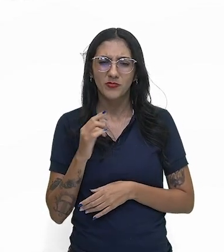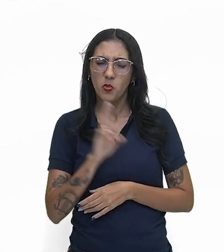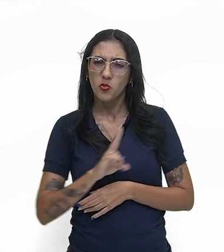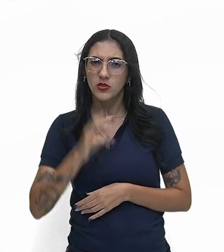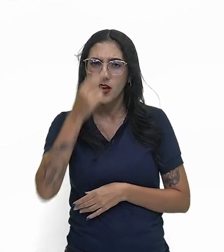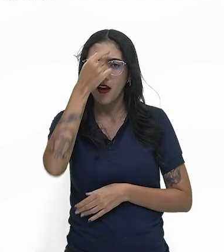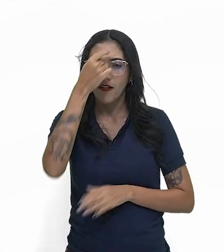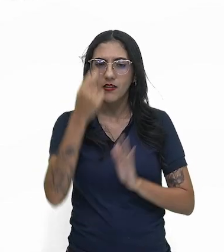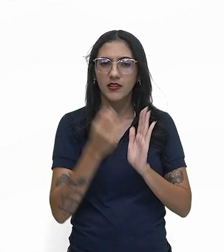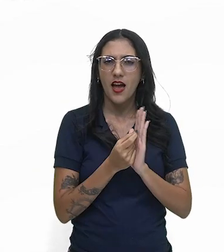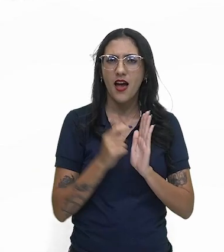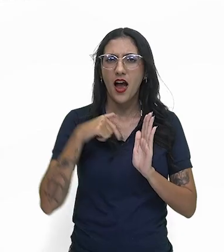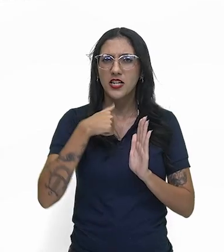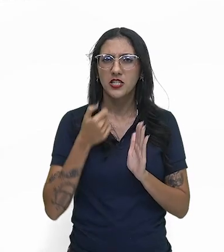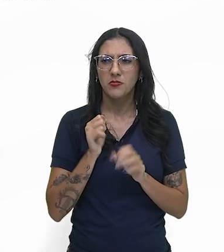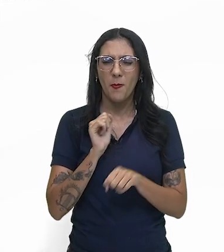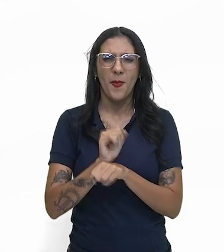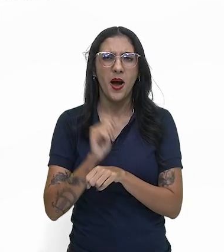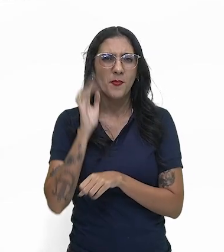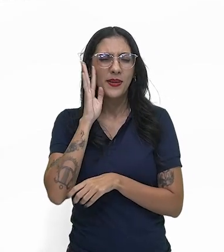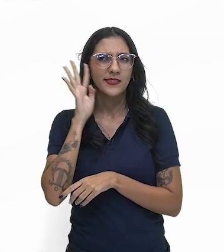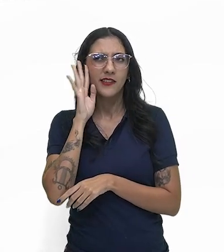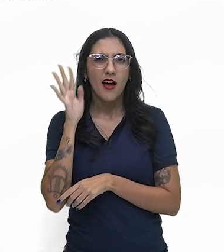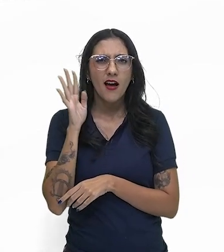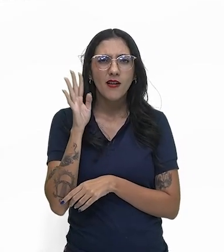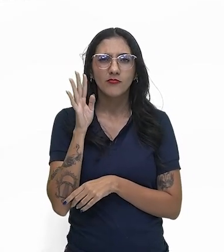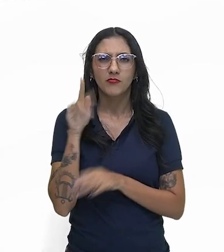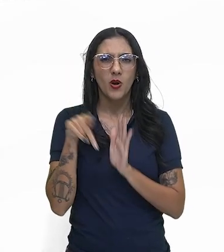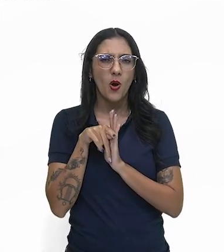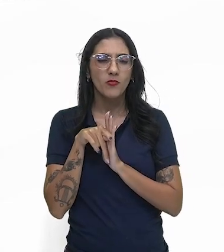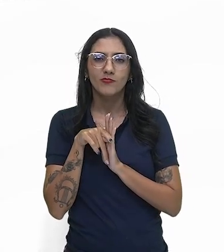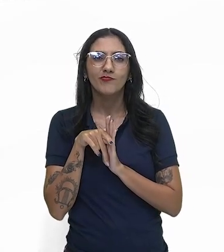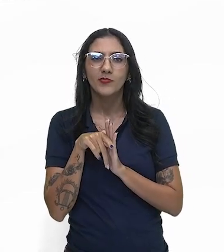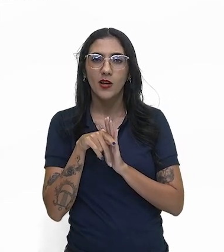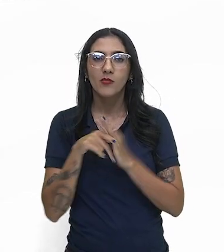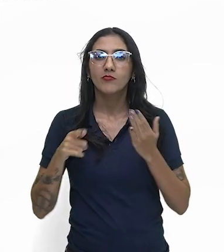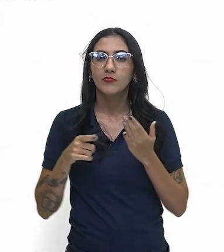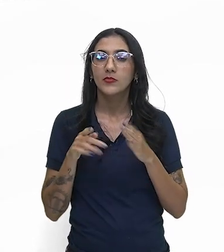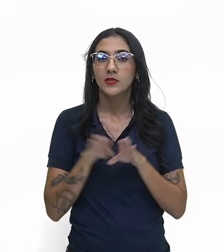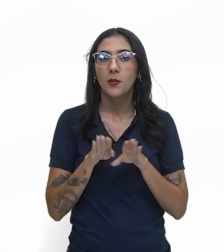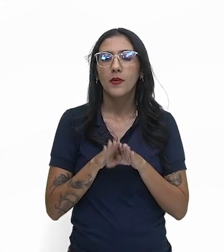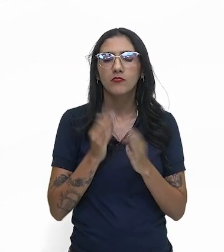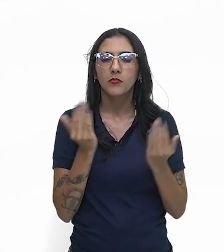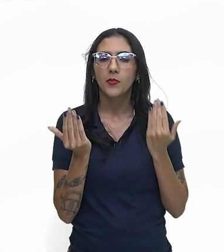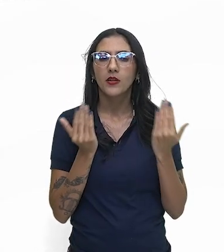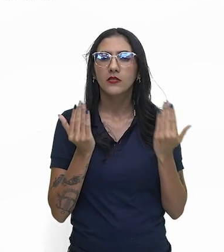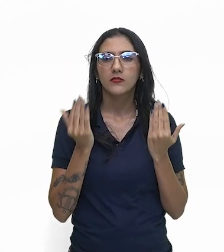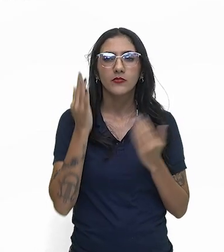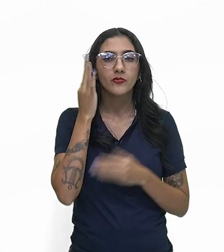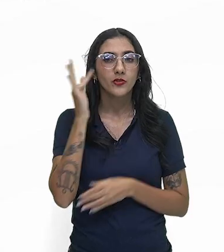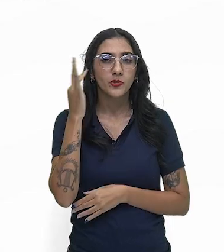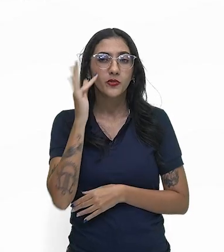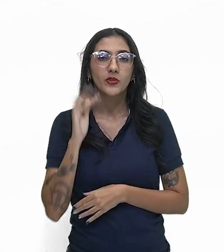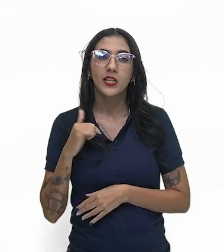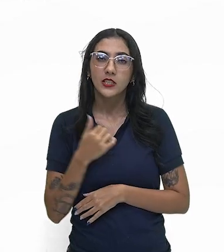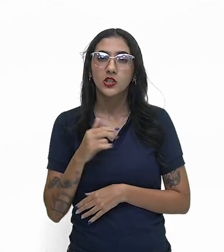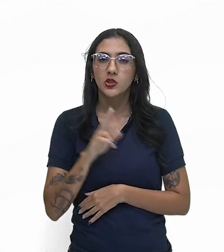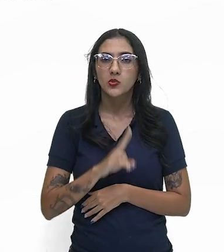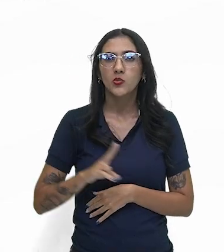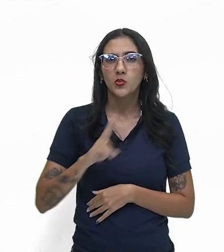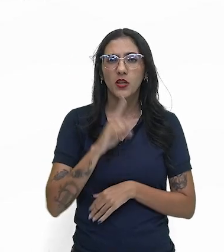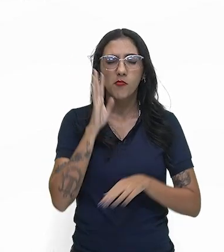IA? Né? Então, para a filosofia também é um problema, para a própria filosofia, já que nós trabalhamos com o pensamento,